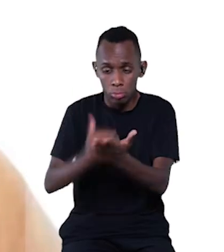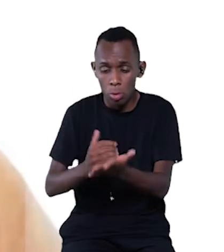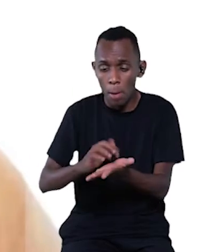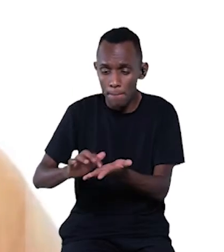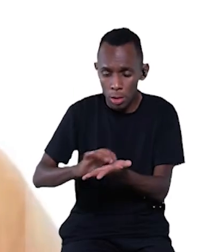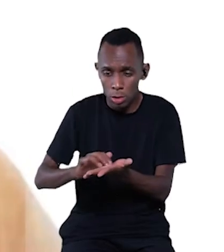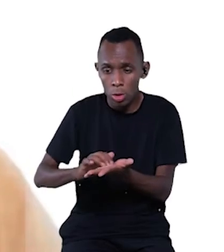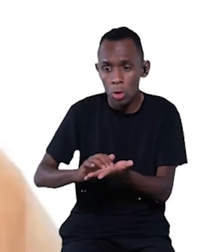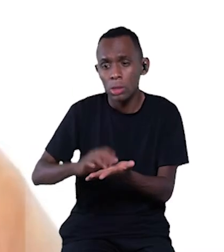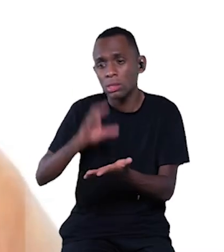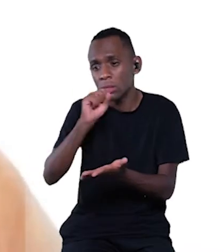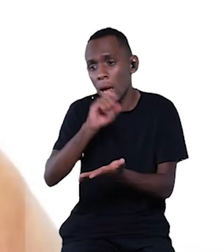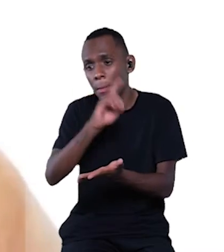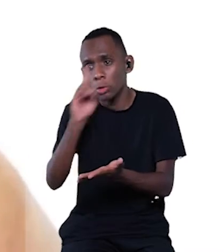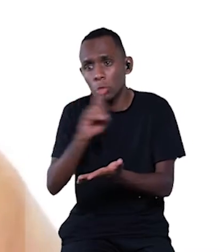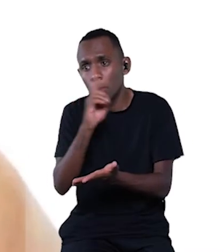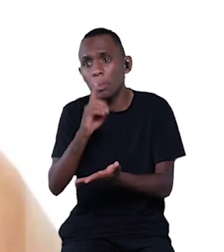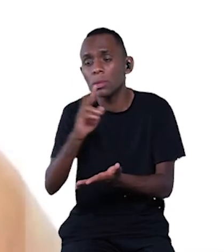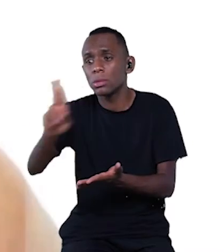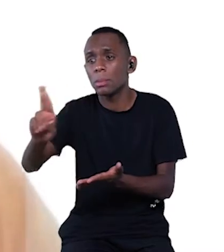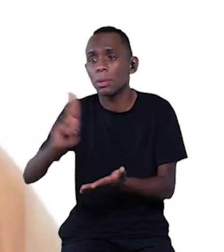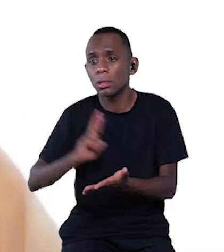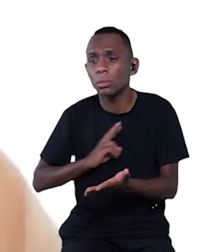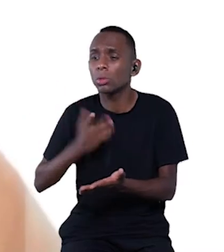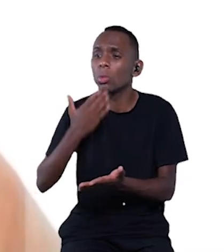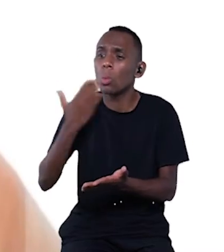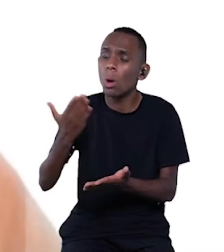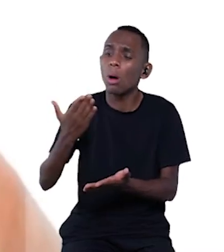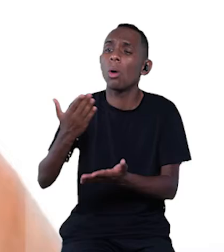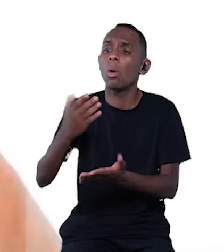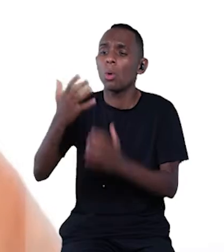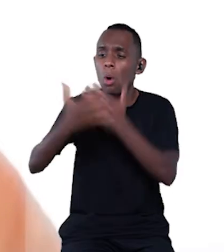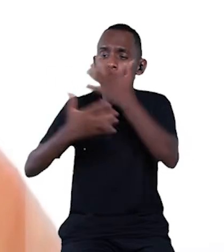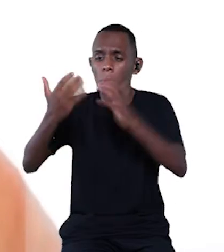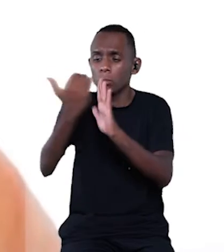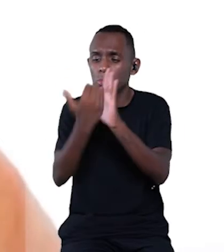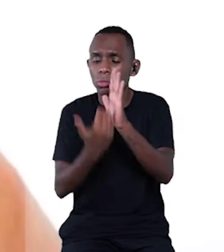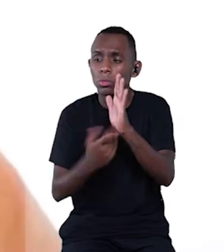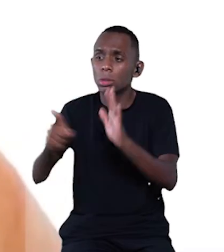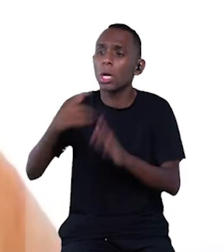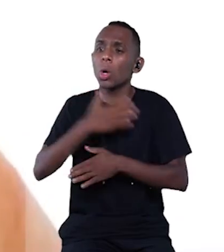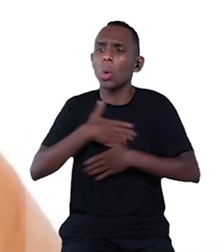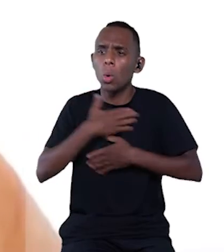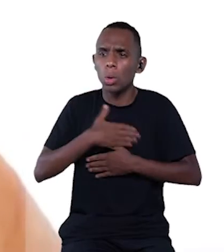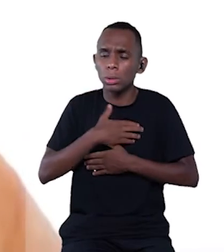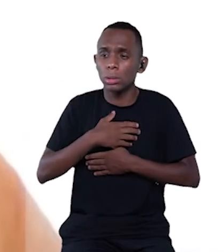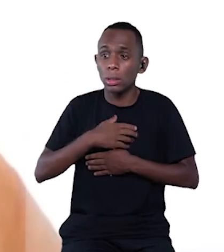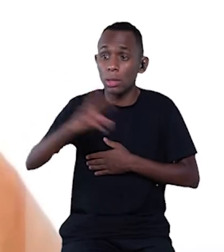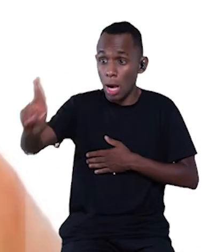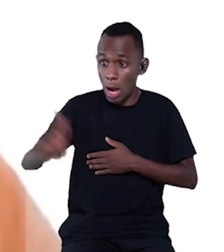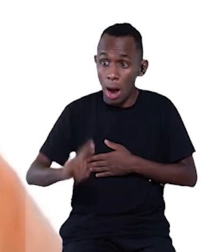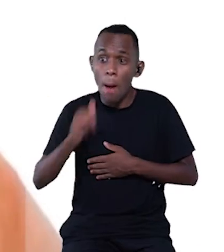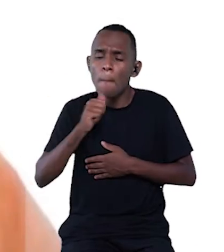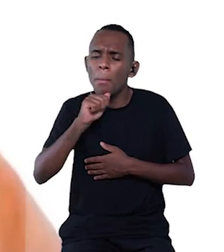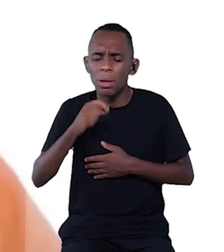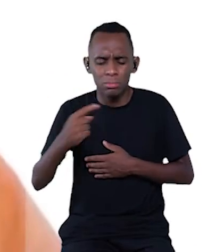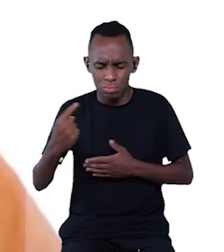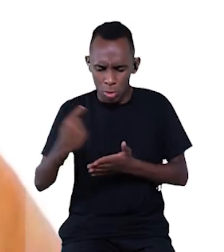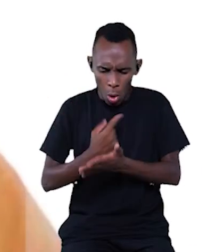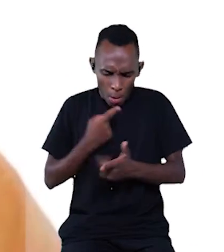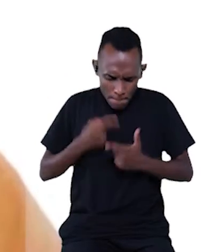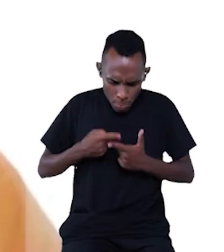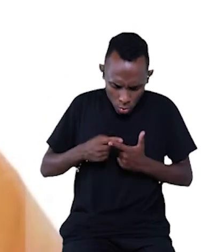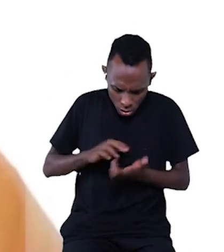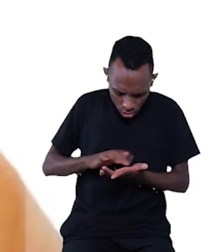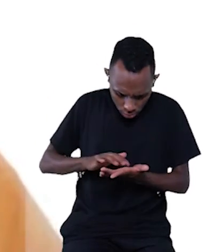em seguida. No final de semana, a senhora me fala quais músicas gosta. Foi quando vi a primeira resposta da mãe. Por que,